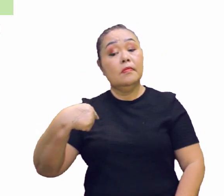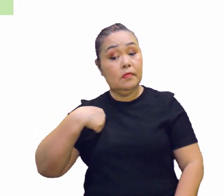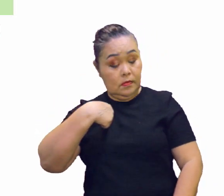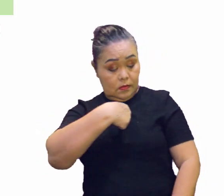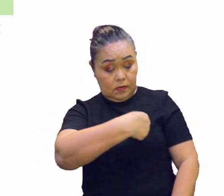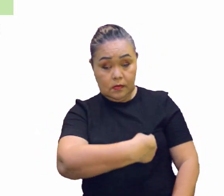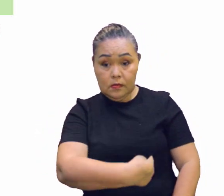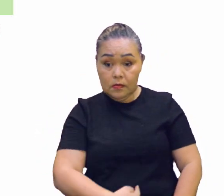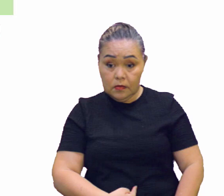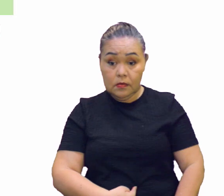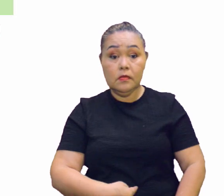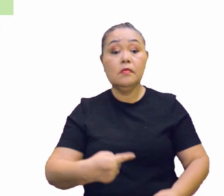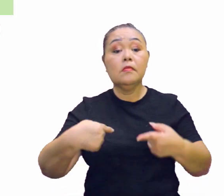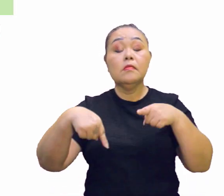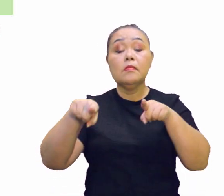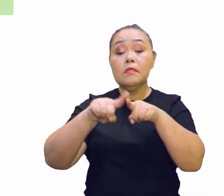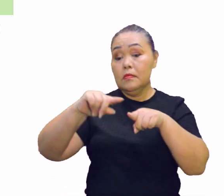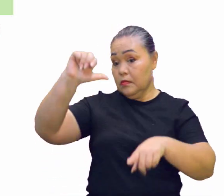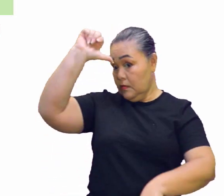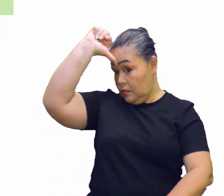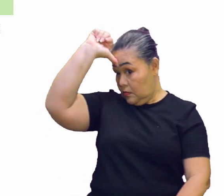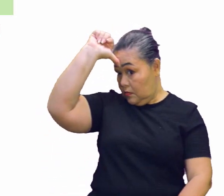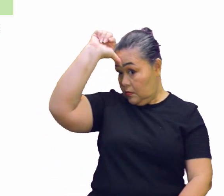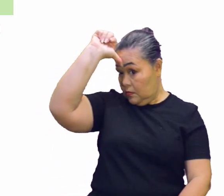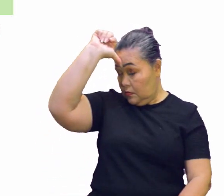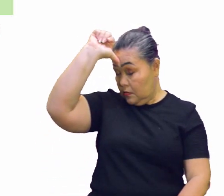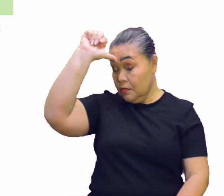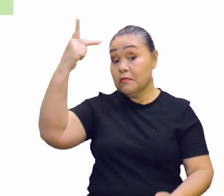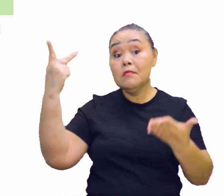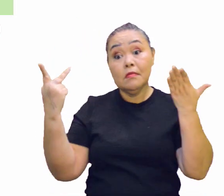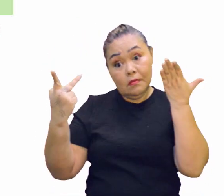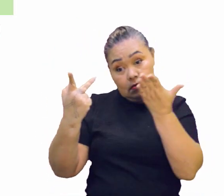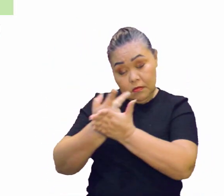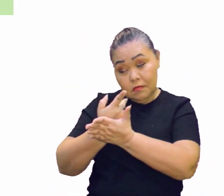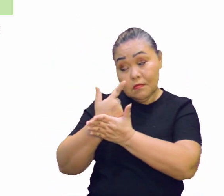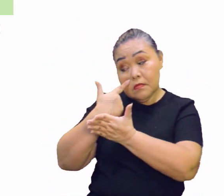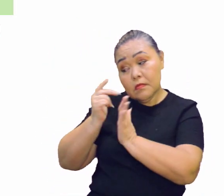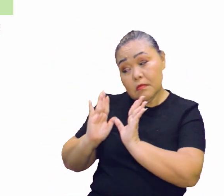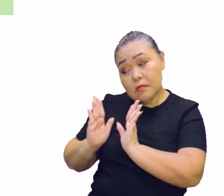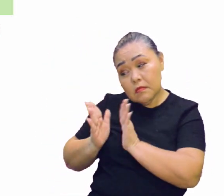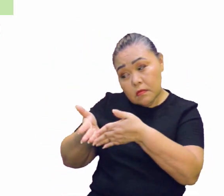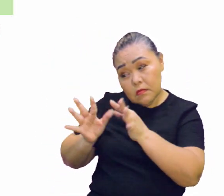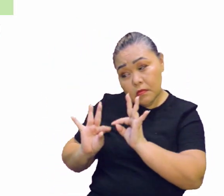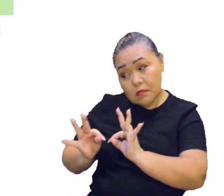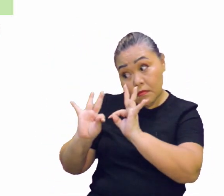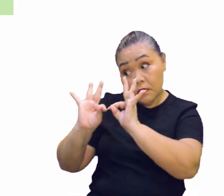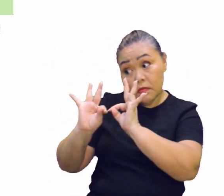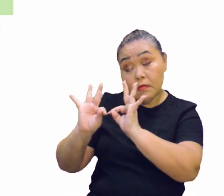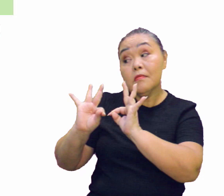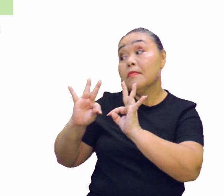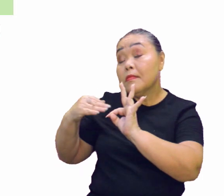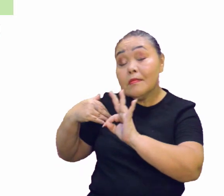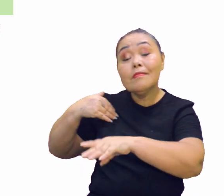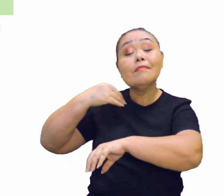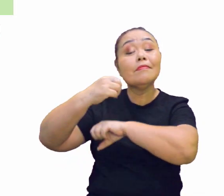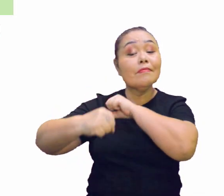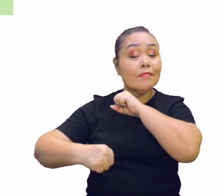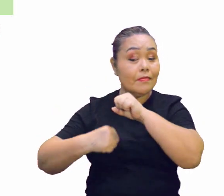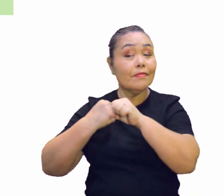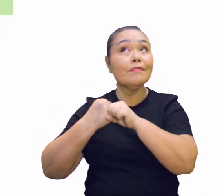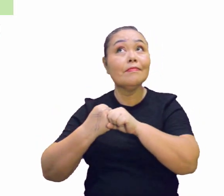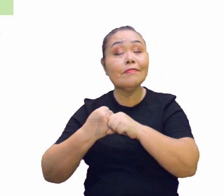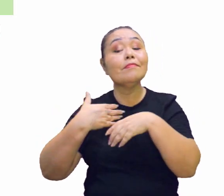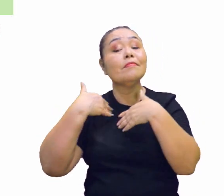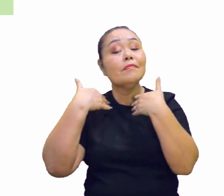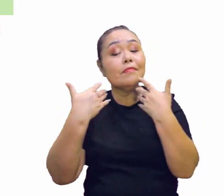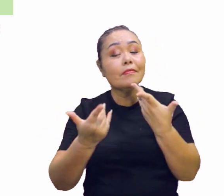Índia. Então, isso é um fato que ocorre na questão tecnológica. Mas nos últimos anos, ainda bem